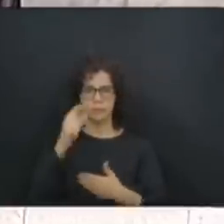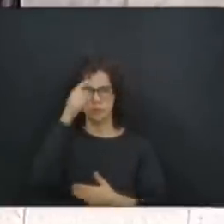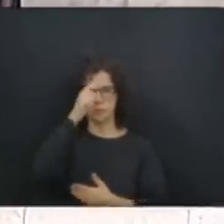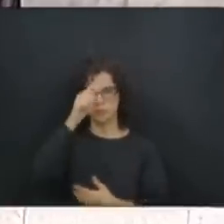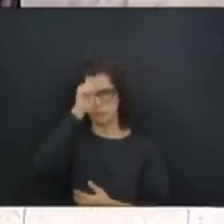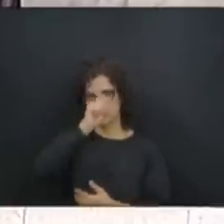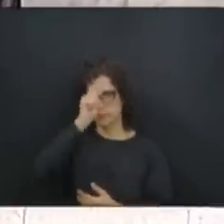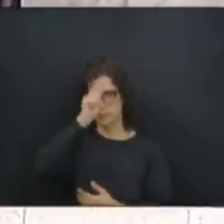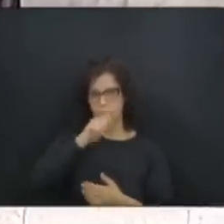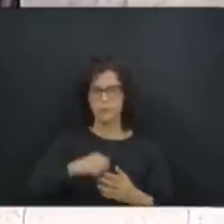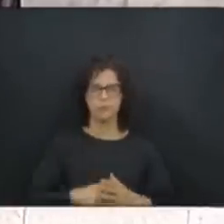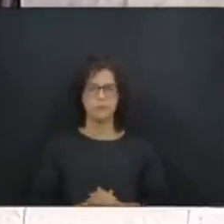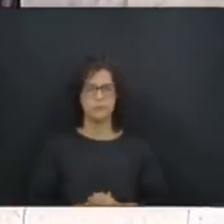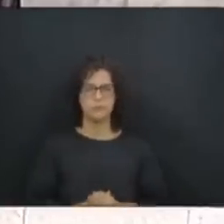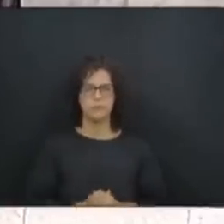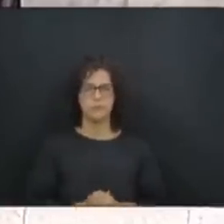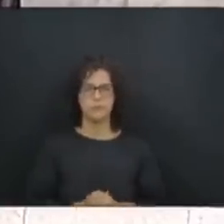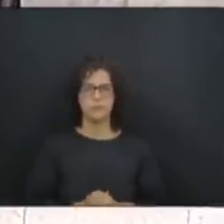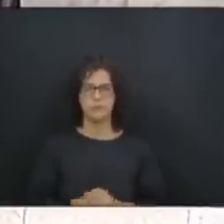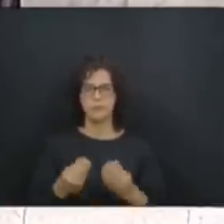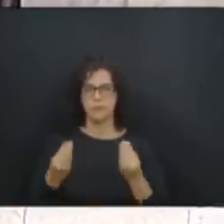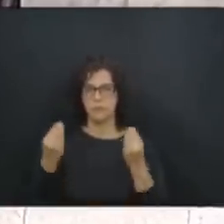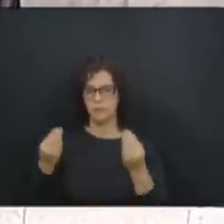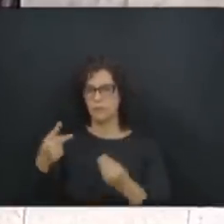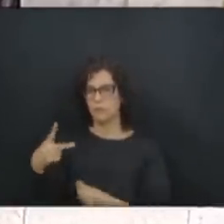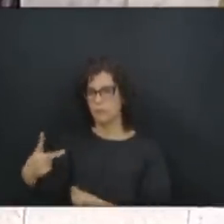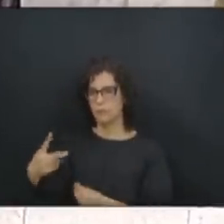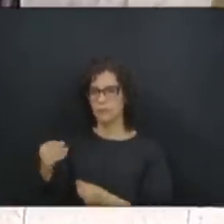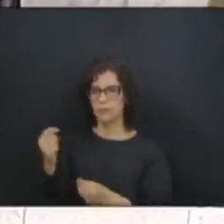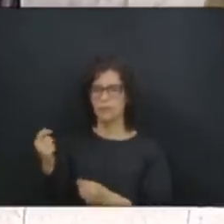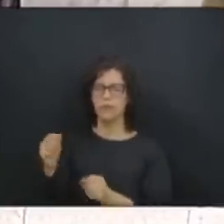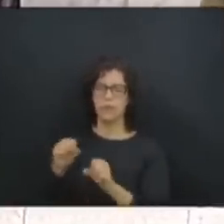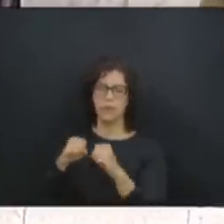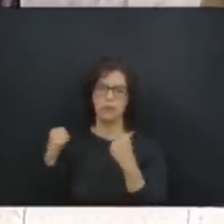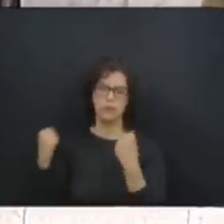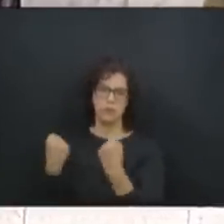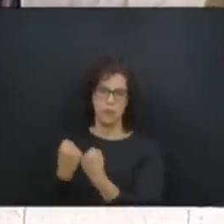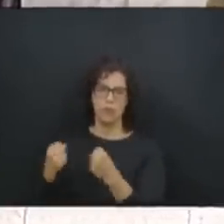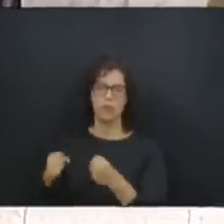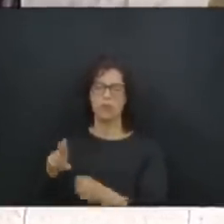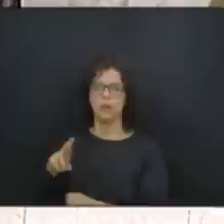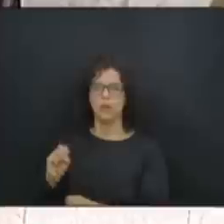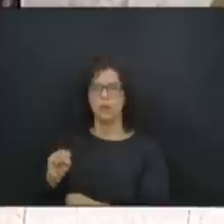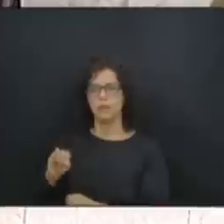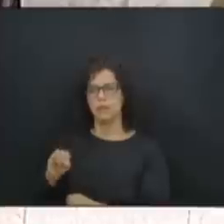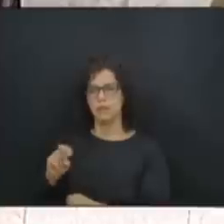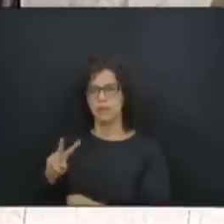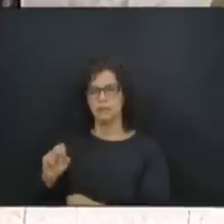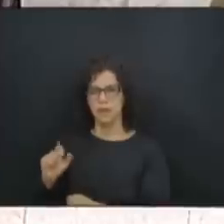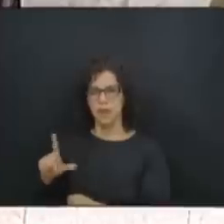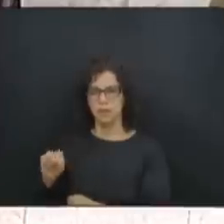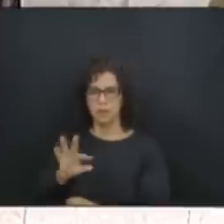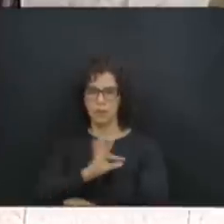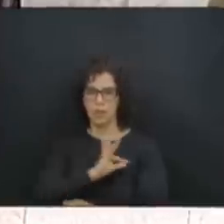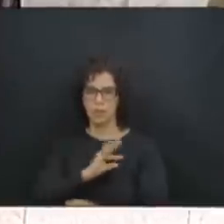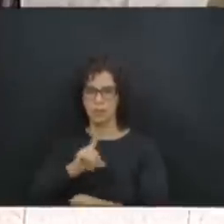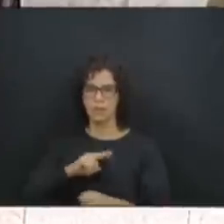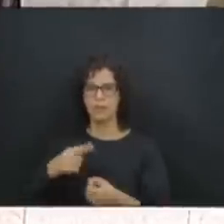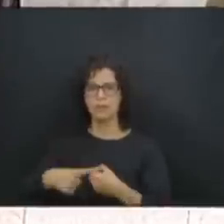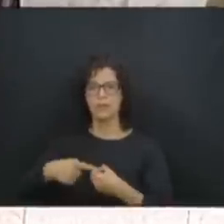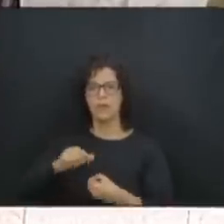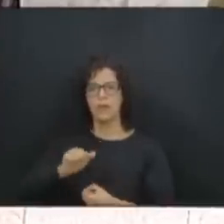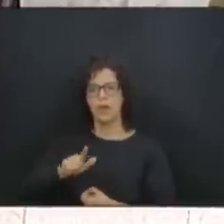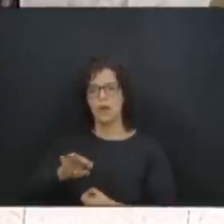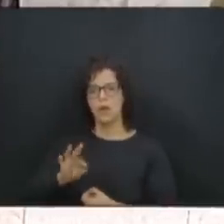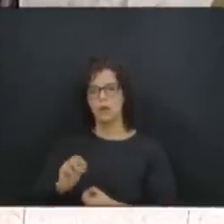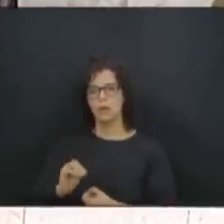Soldado Adriano José consegue o título grande público Associação Rosivaldo policial com sede no Município de